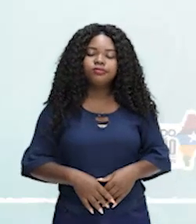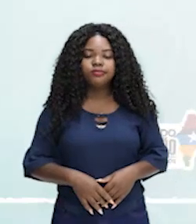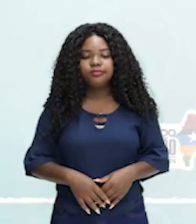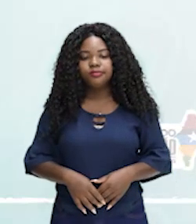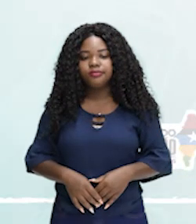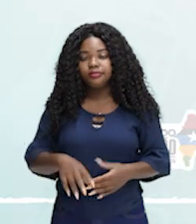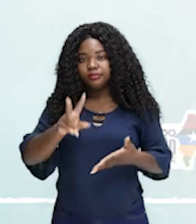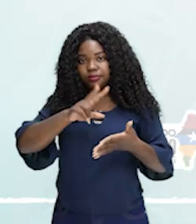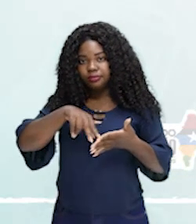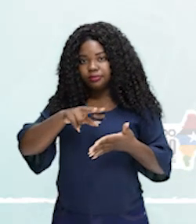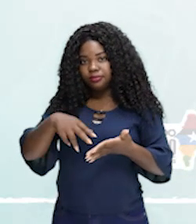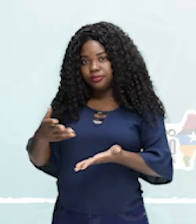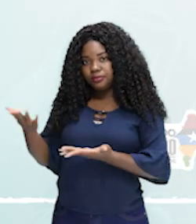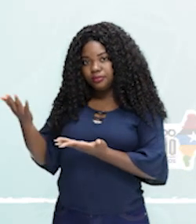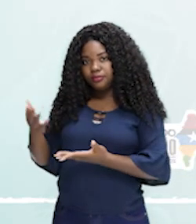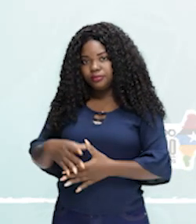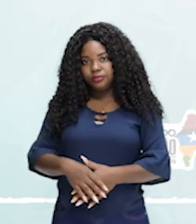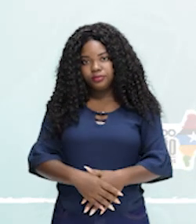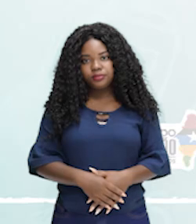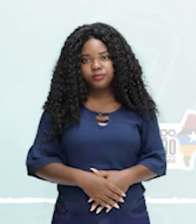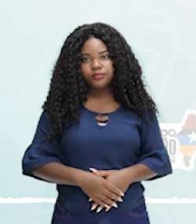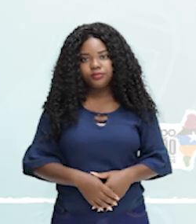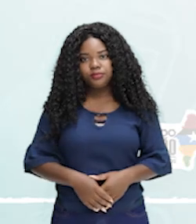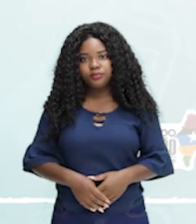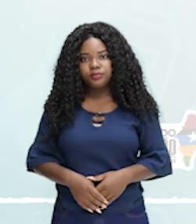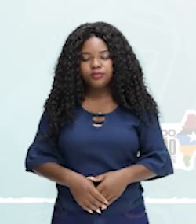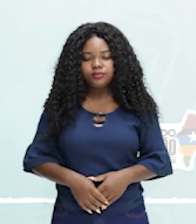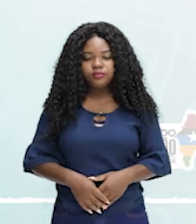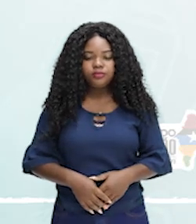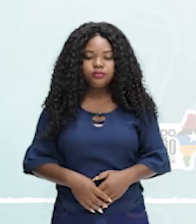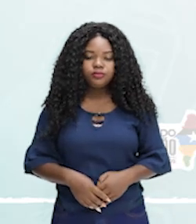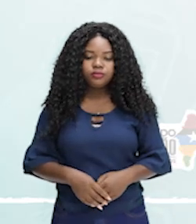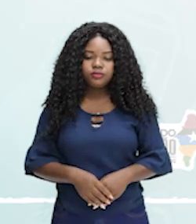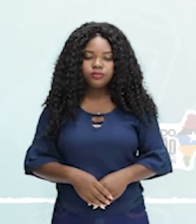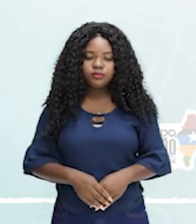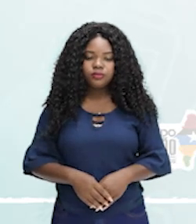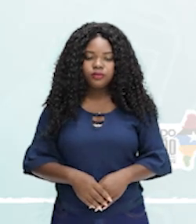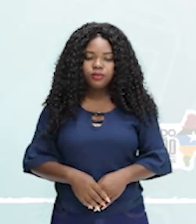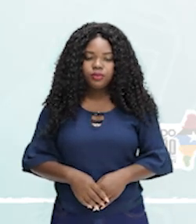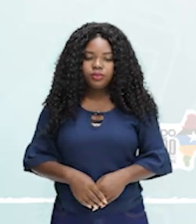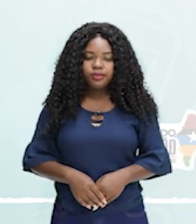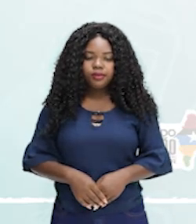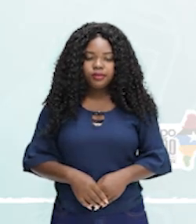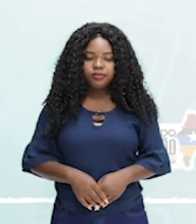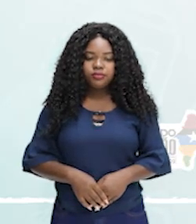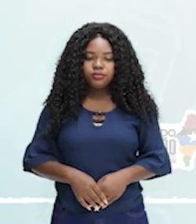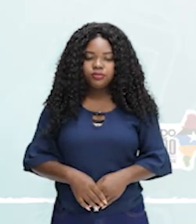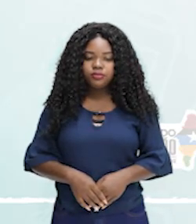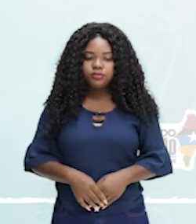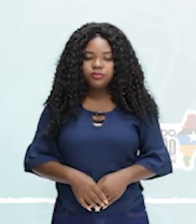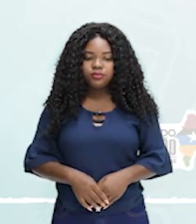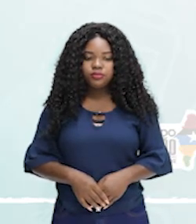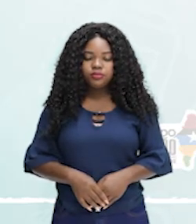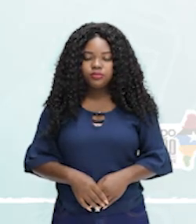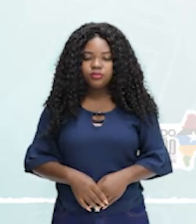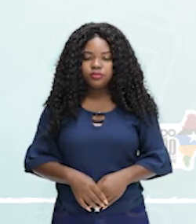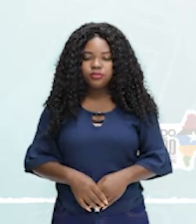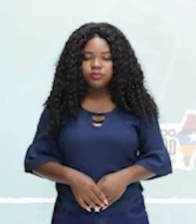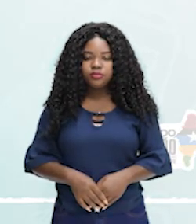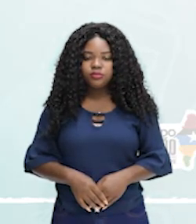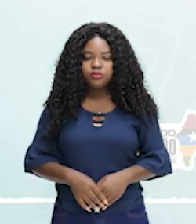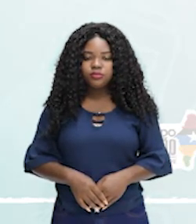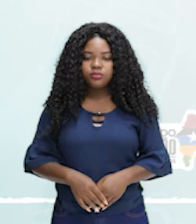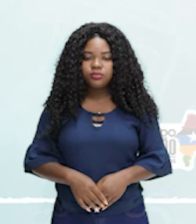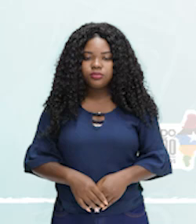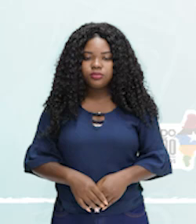Enem 2010, o rótulo de uma garrafa de água mineral natural contém as seguintes informações. Então, aqui